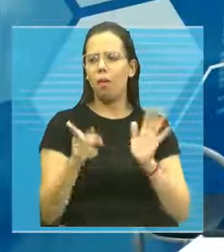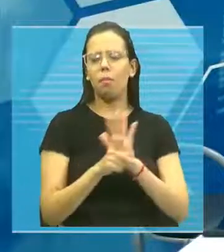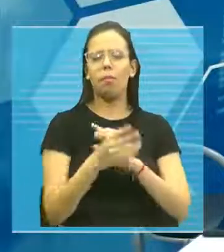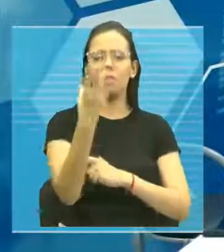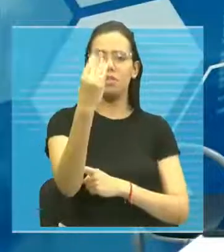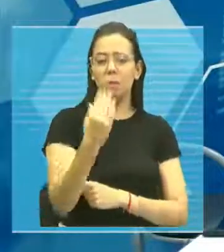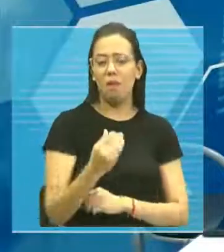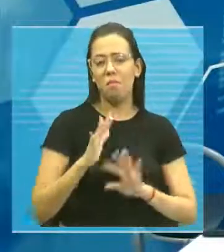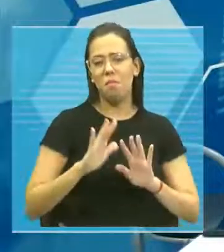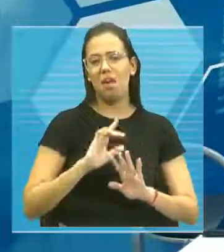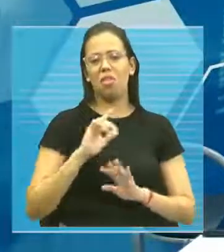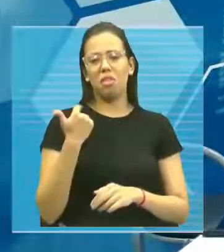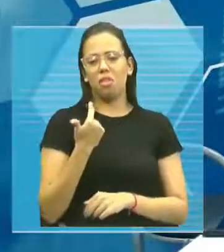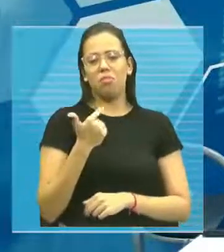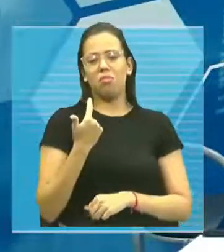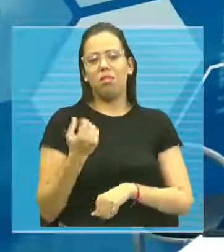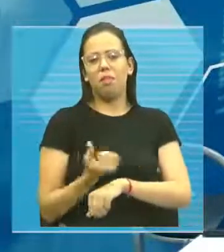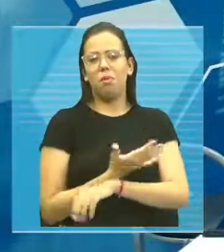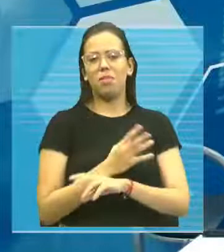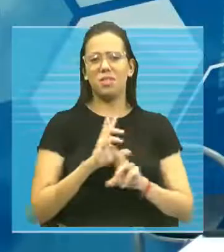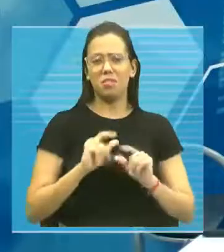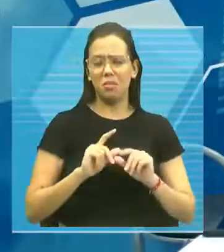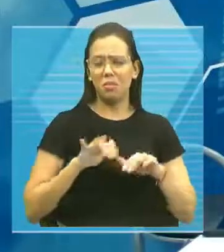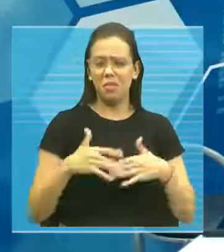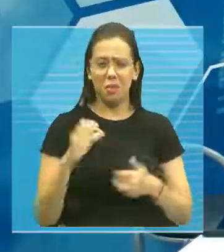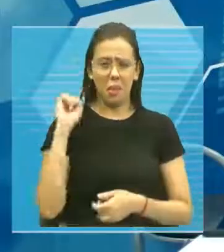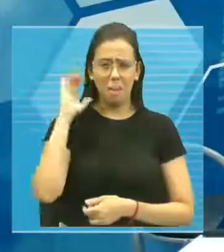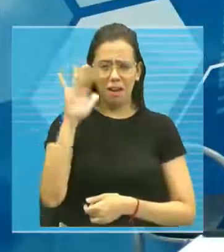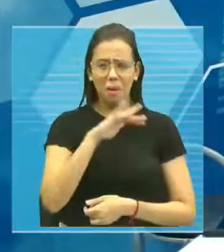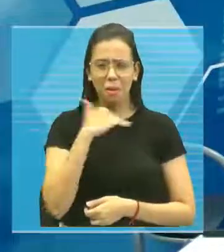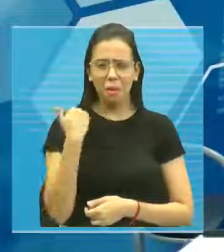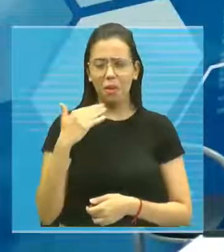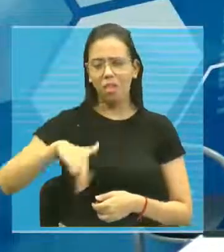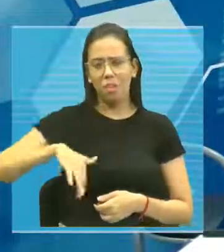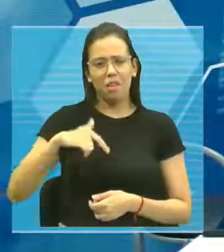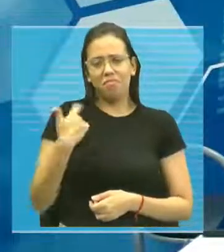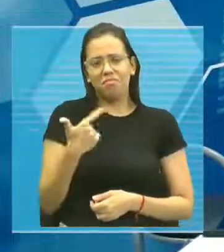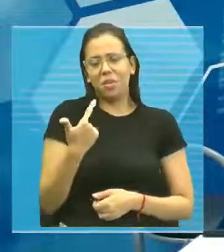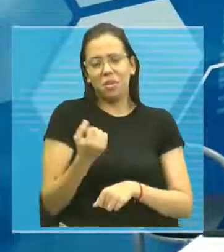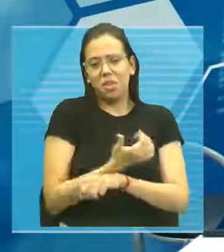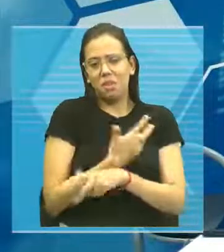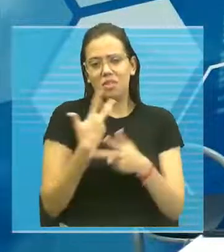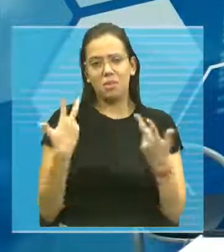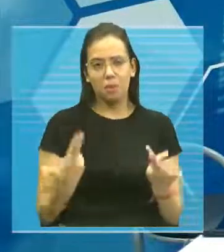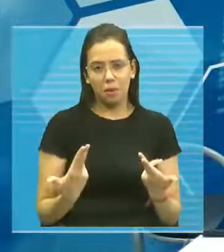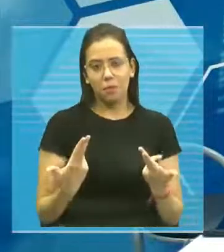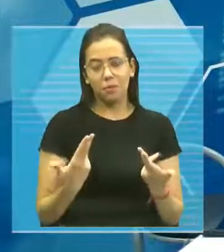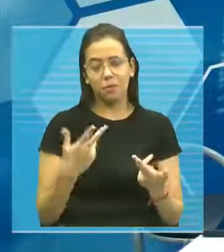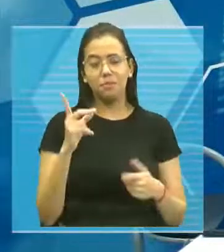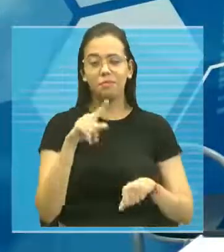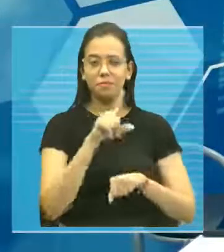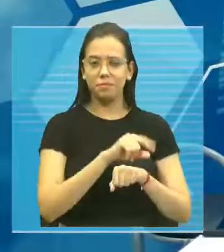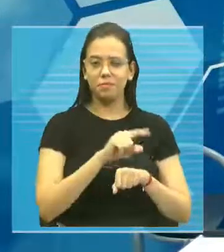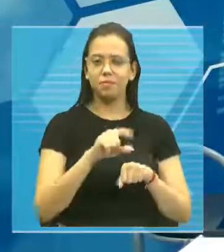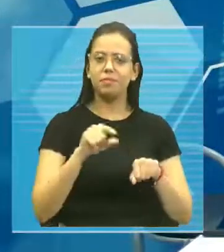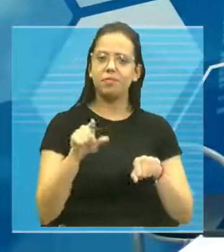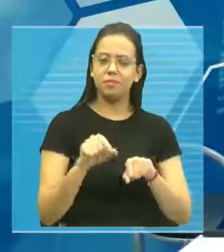enfim e a gente não se comove tanto então baleias encalhadas na praia não iria emocionar lá a argumentação